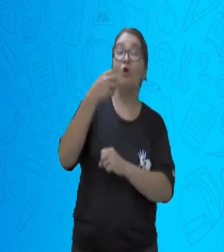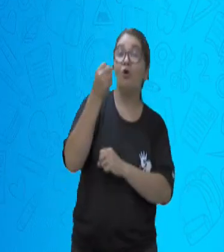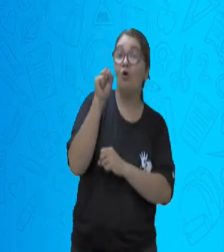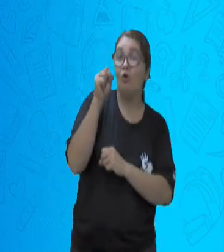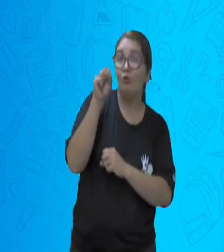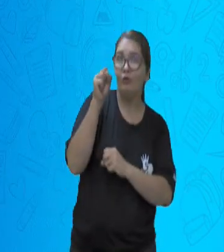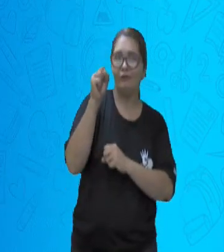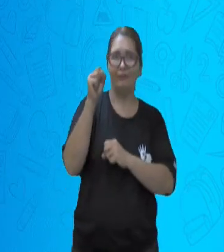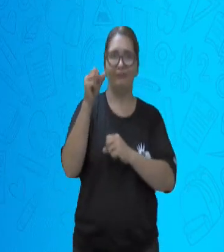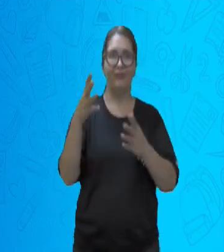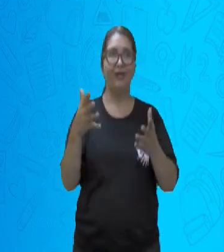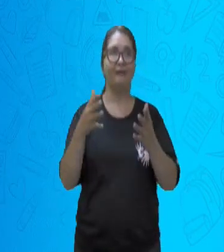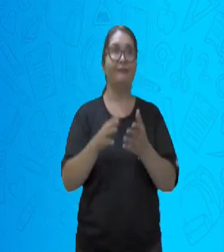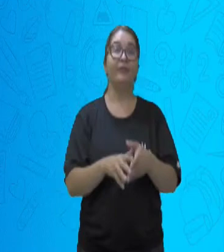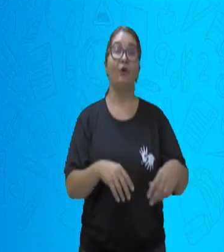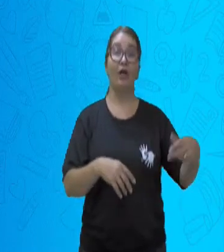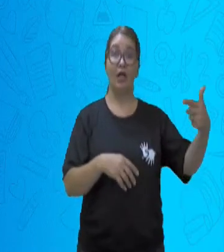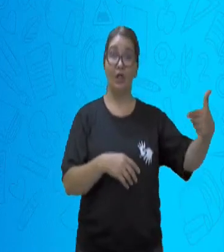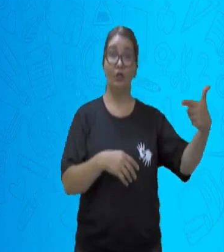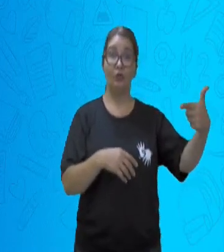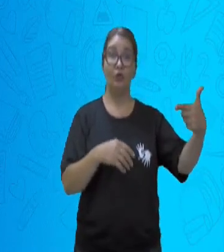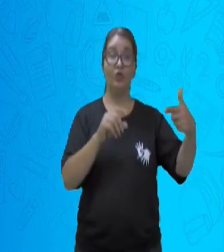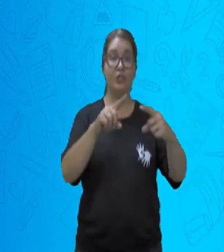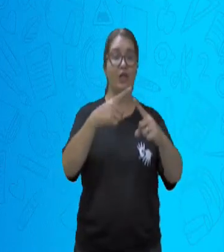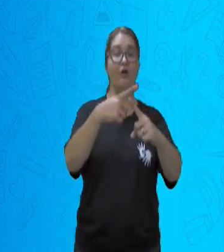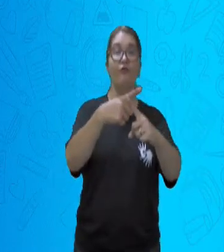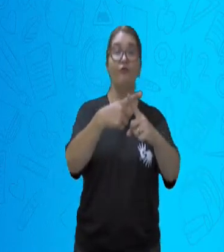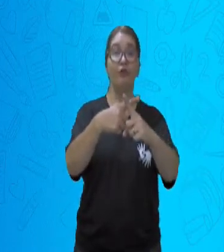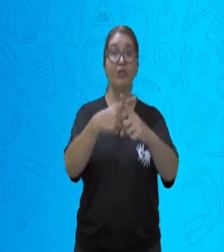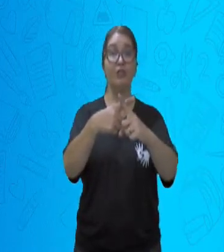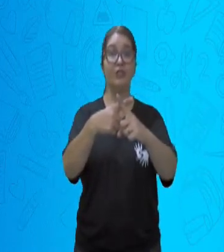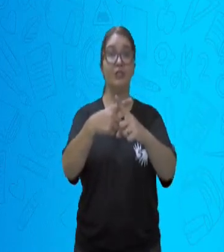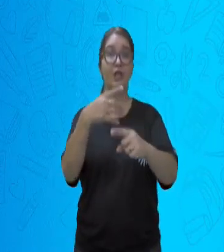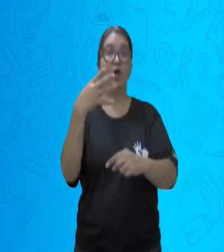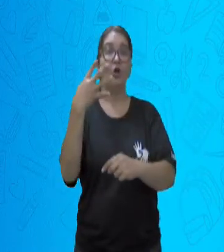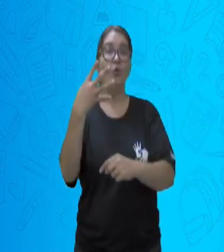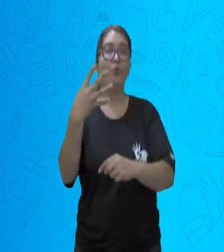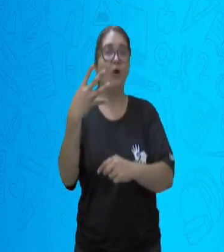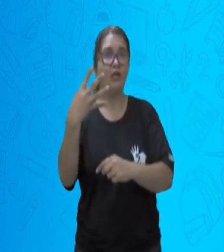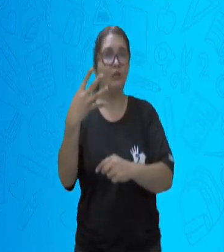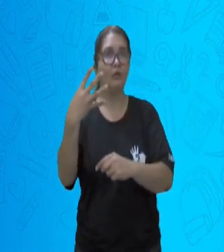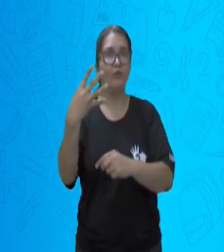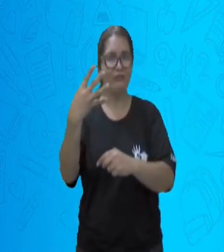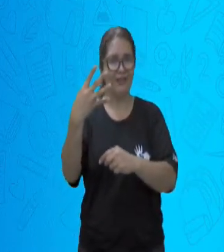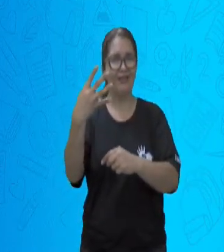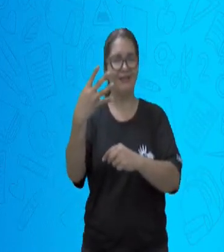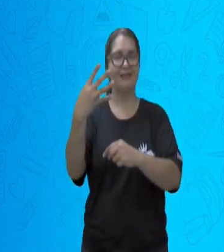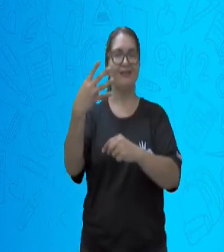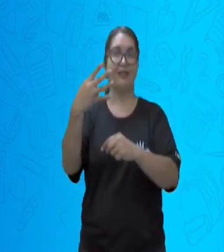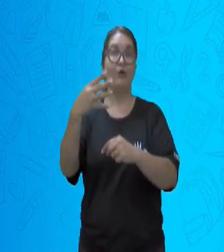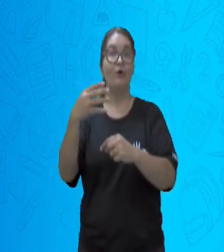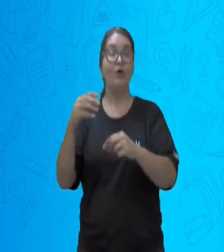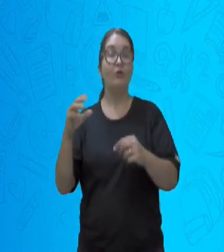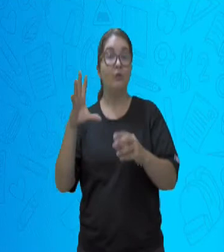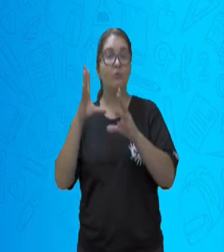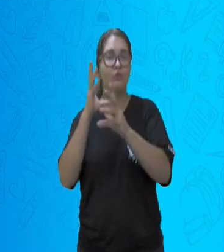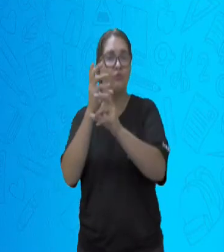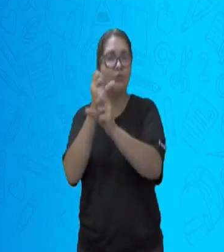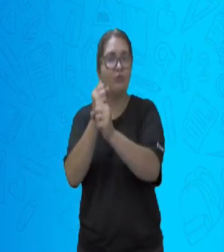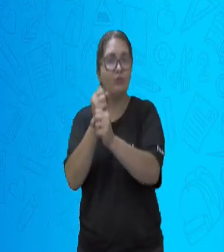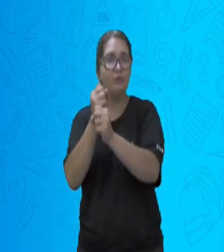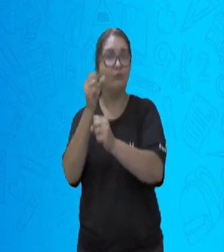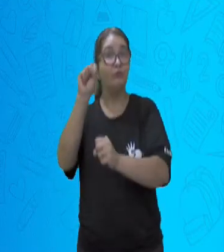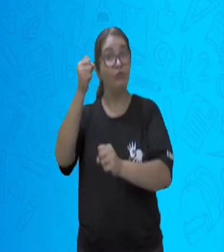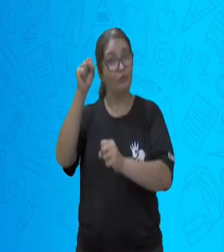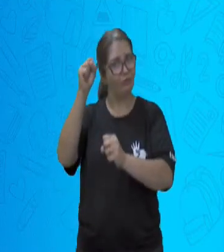4. Duas vezes o jogo de 4, a gente tem 8 cadeiras. Se a gente contar aqui, nós vamos